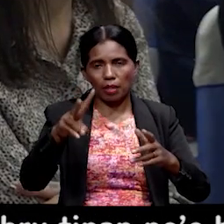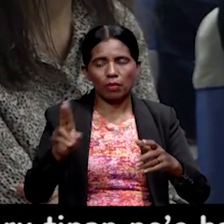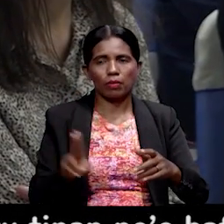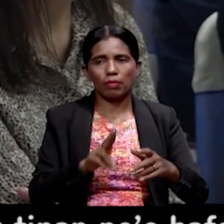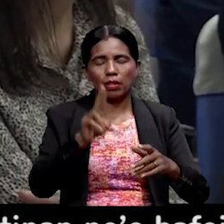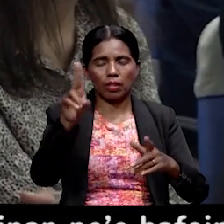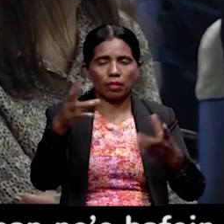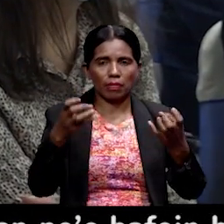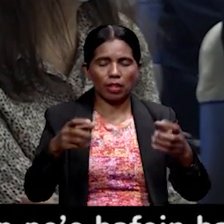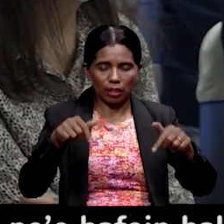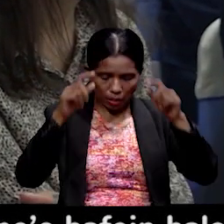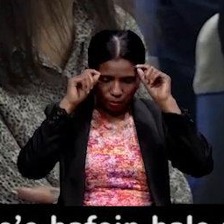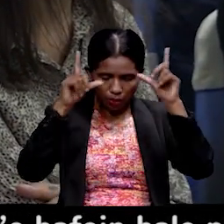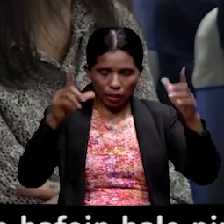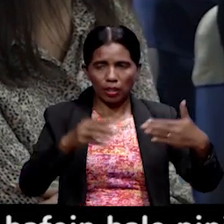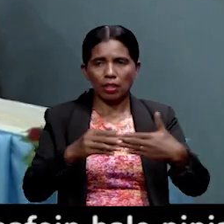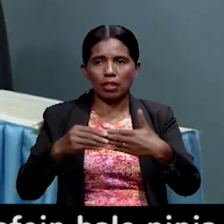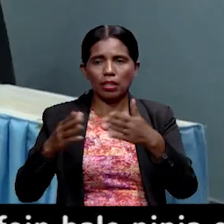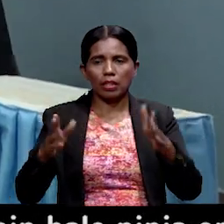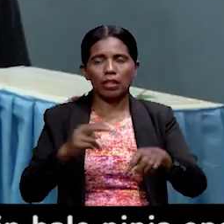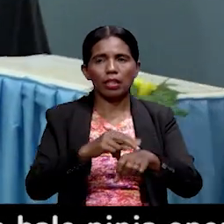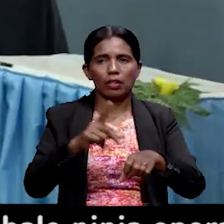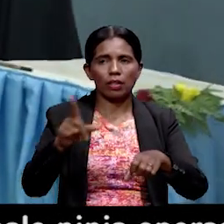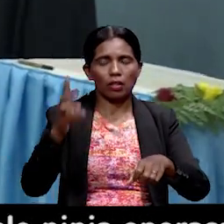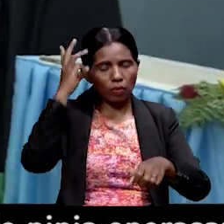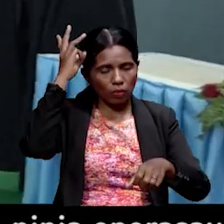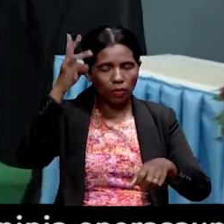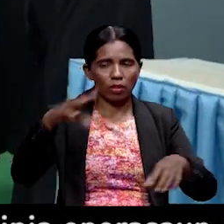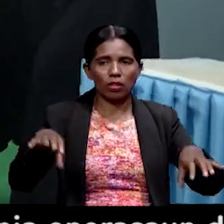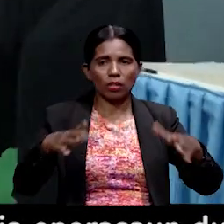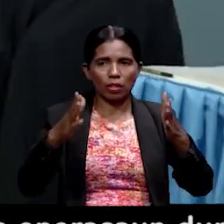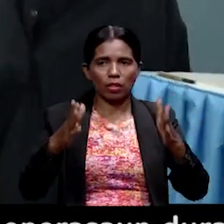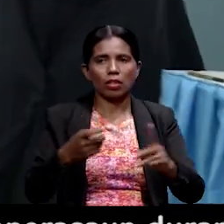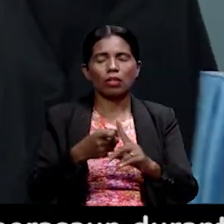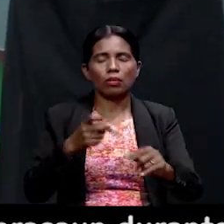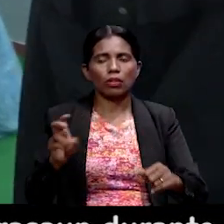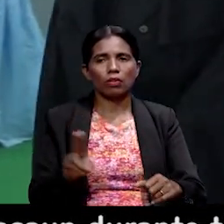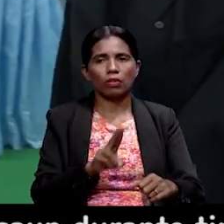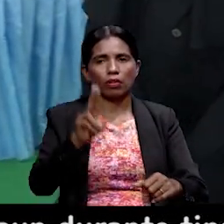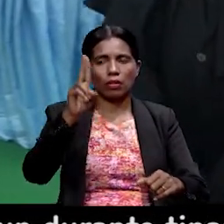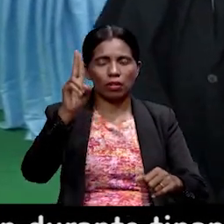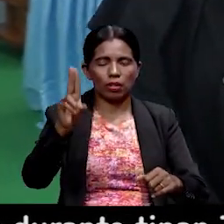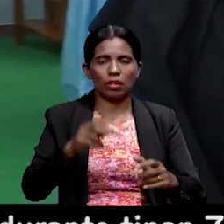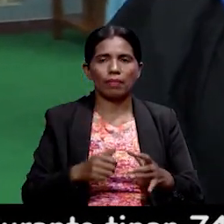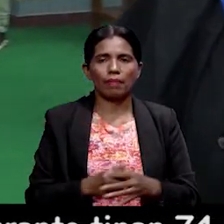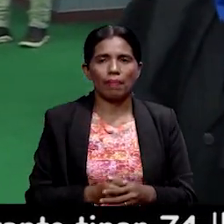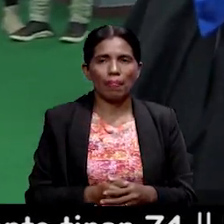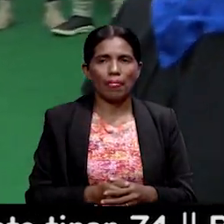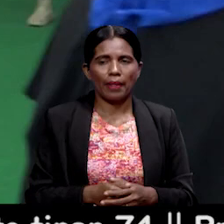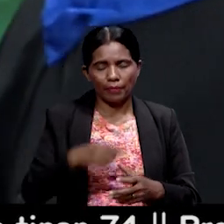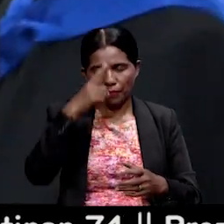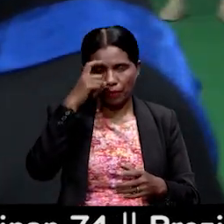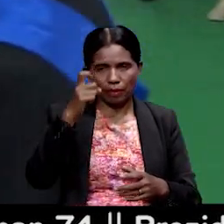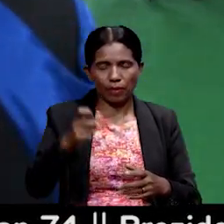e Timor-Leste, líder nacional Sira preocupa o recurso humanos Rússia Universidade Privada Sira. Tambane,